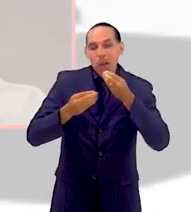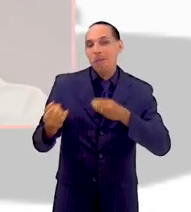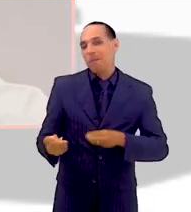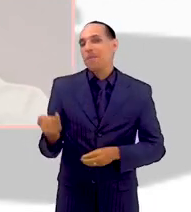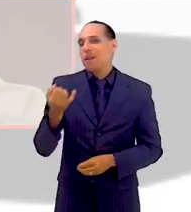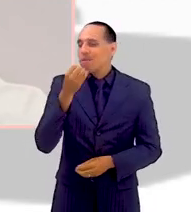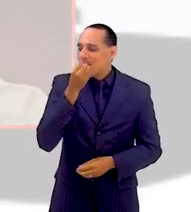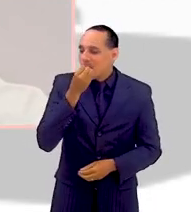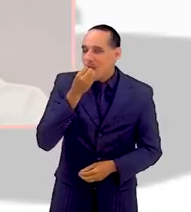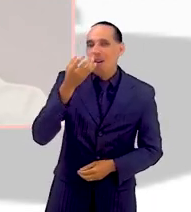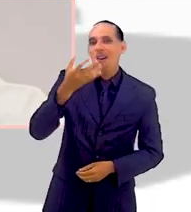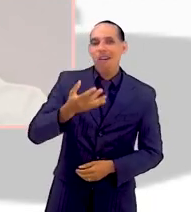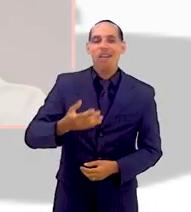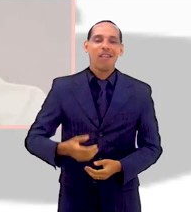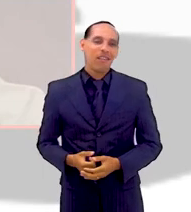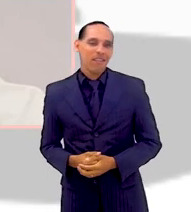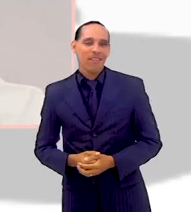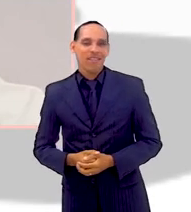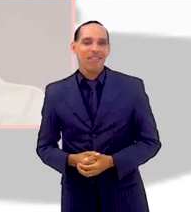importante,